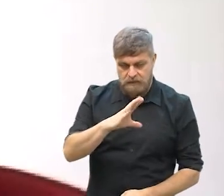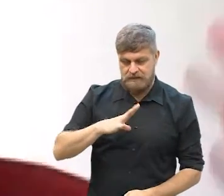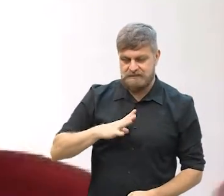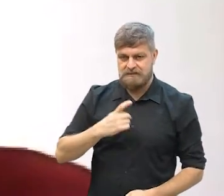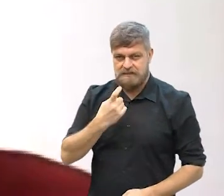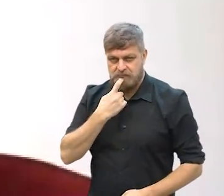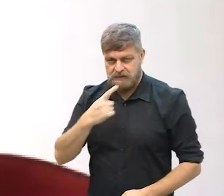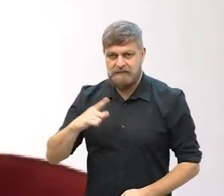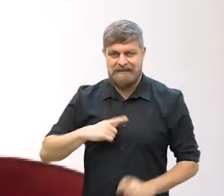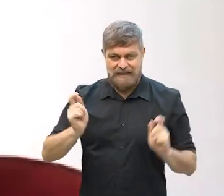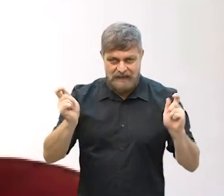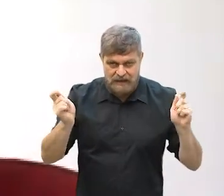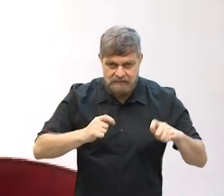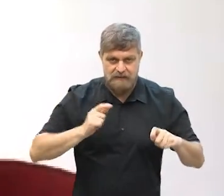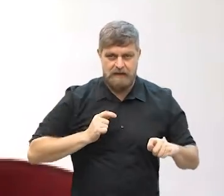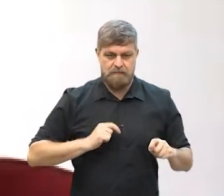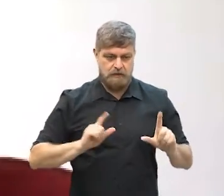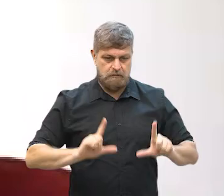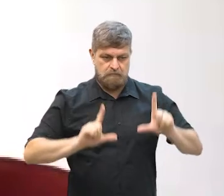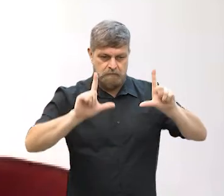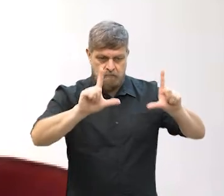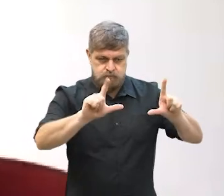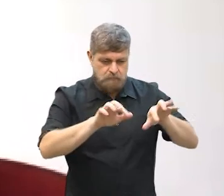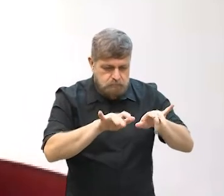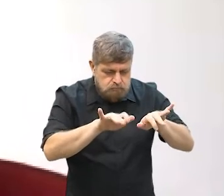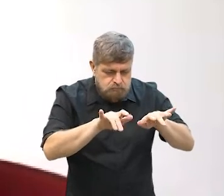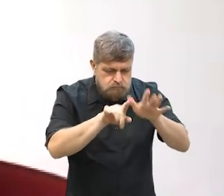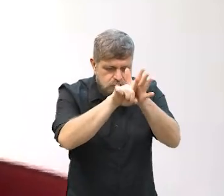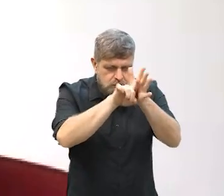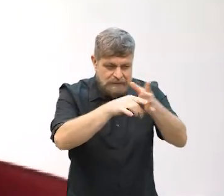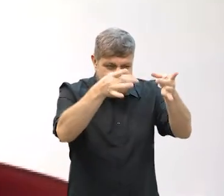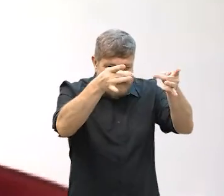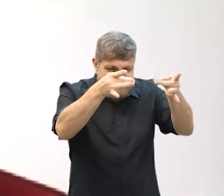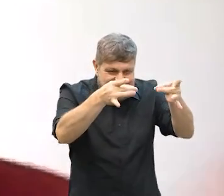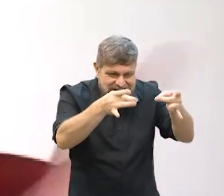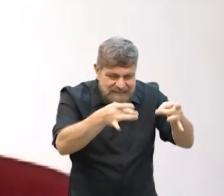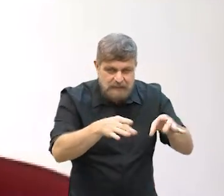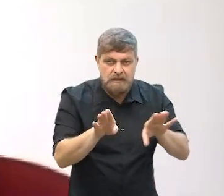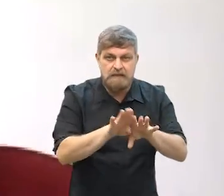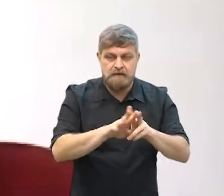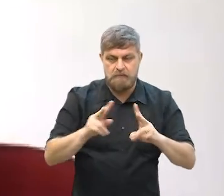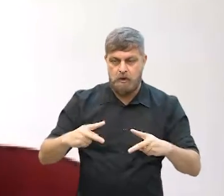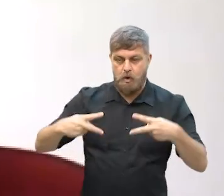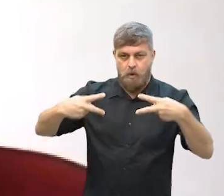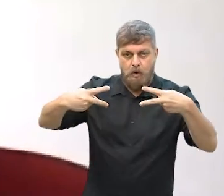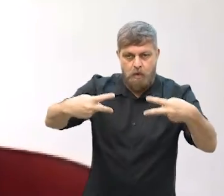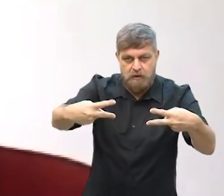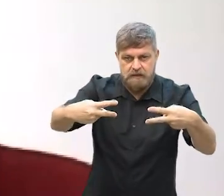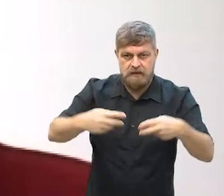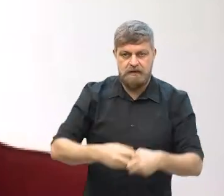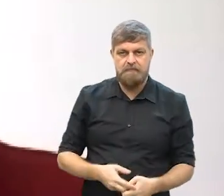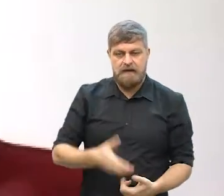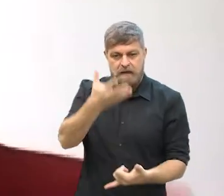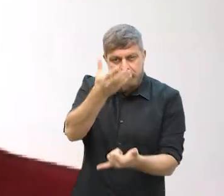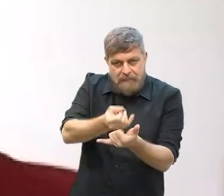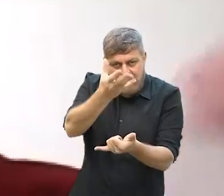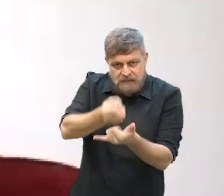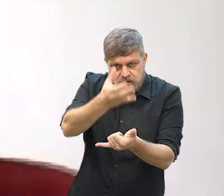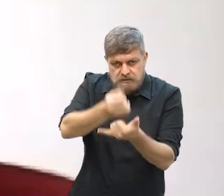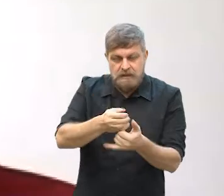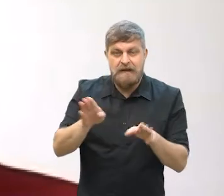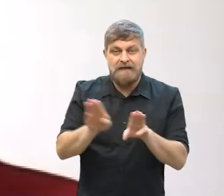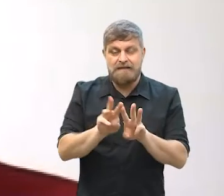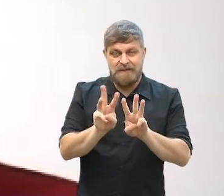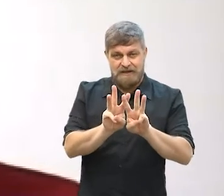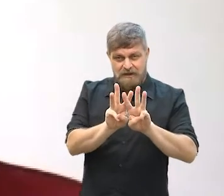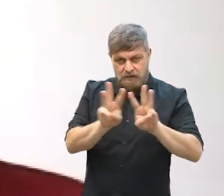puc-campinas.edu.br, a gente tem acesso a essa notícia completa, né, tudo detalhado, bonitinho, e o link também para download dos livros. E aí, no